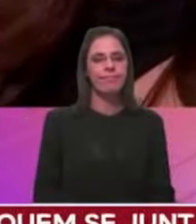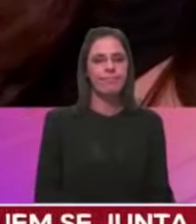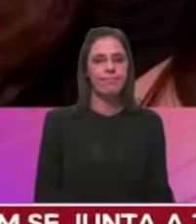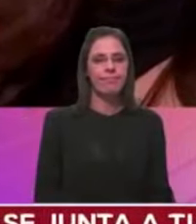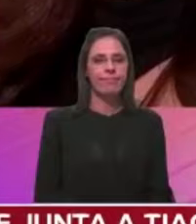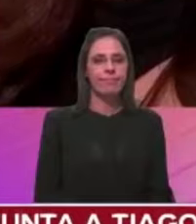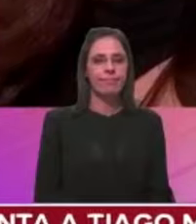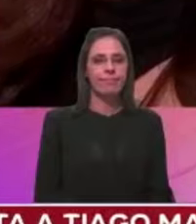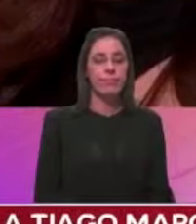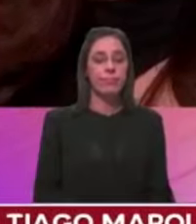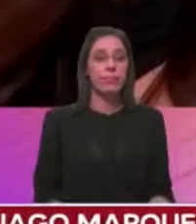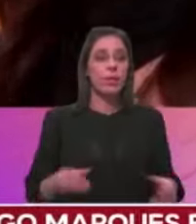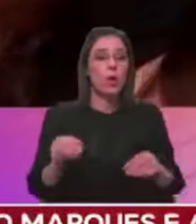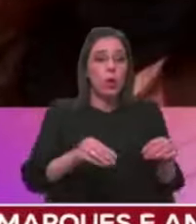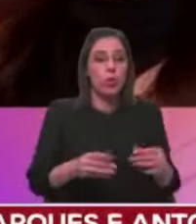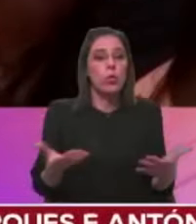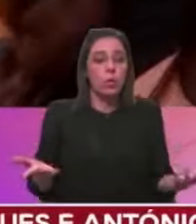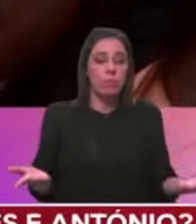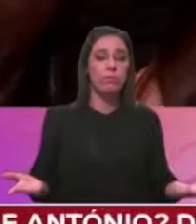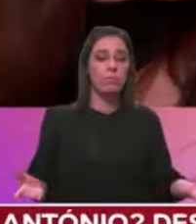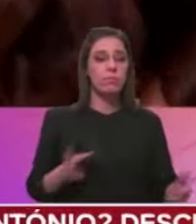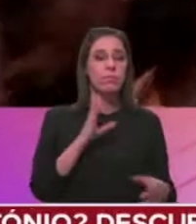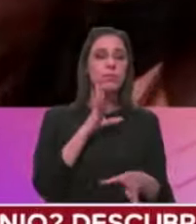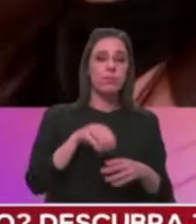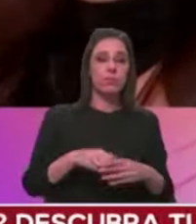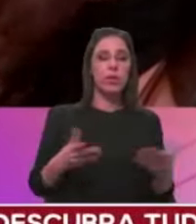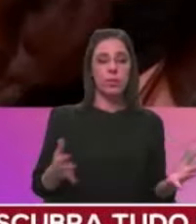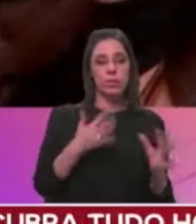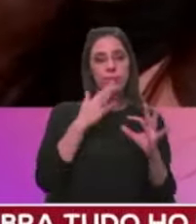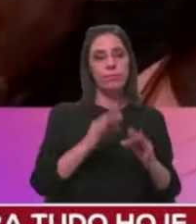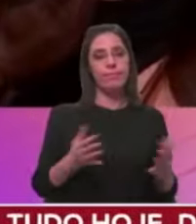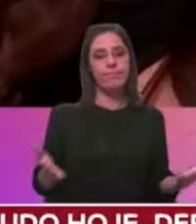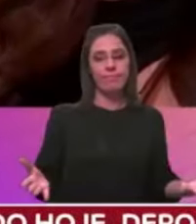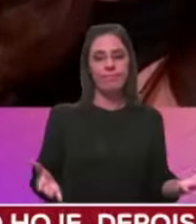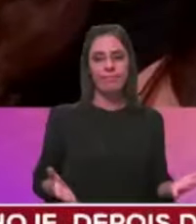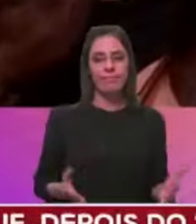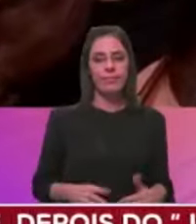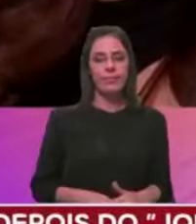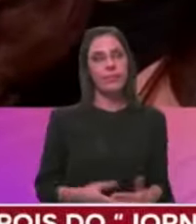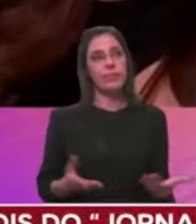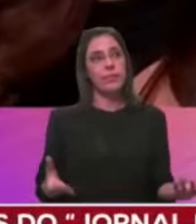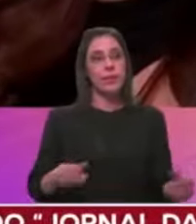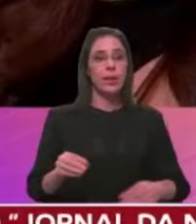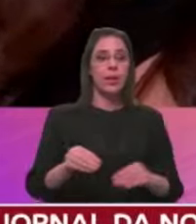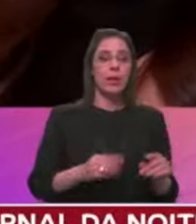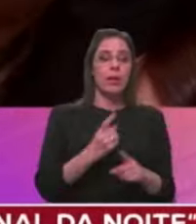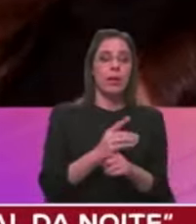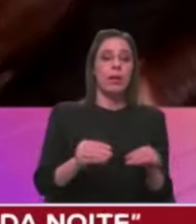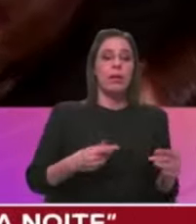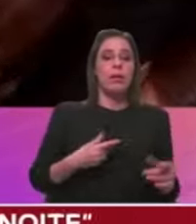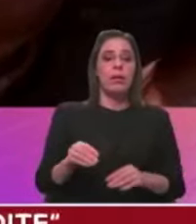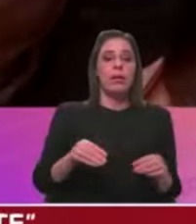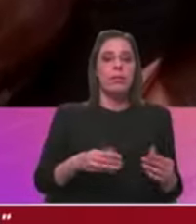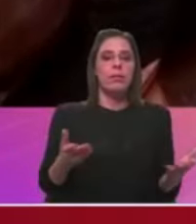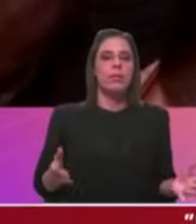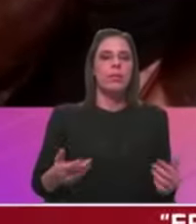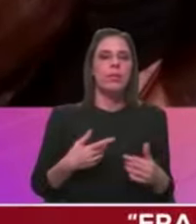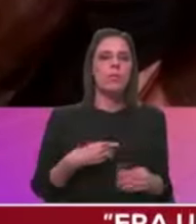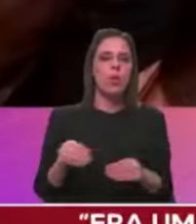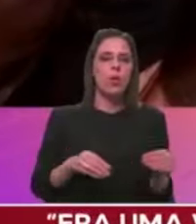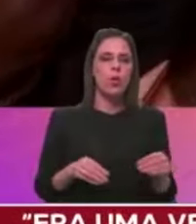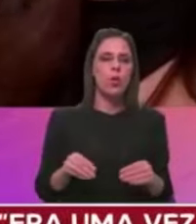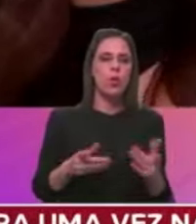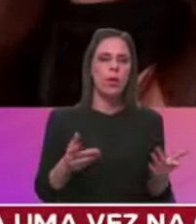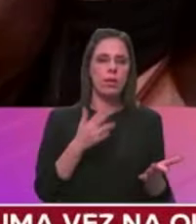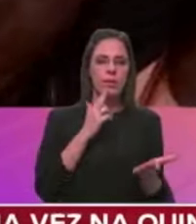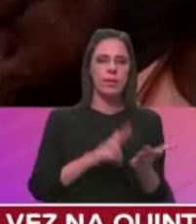J é um jogo é um jogo faz parte com certeza iria jogar também não é Daniel eu iria jogar mas o meu jogo é um